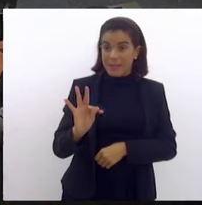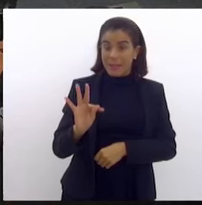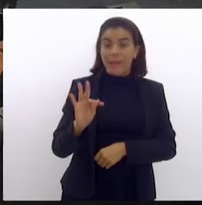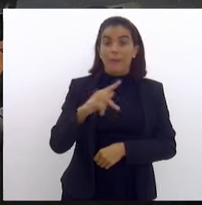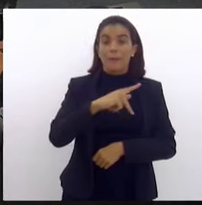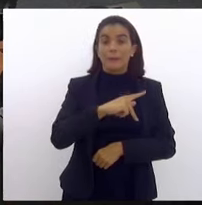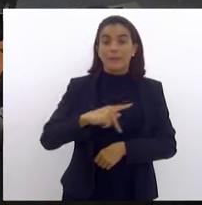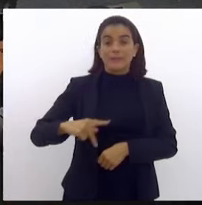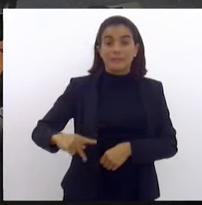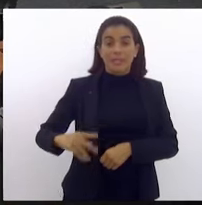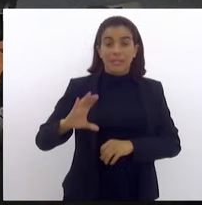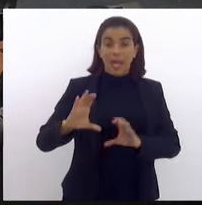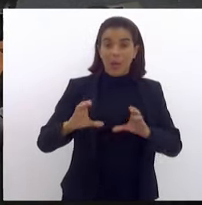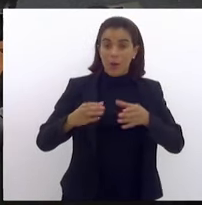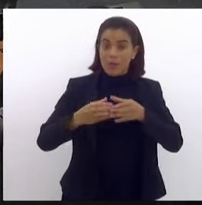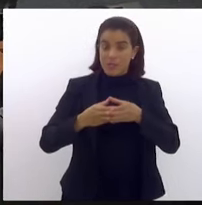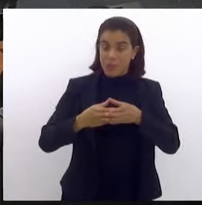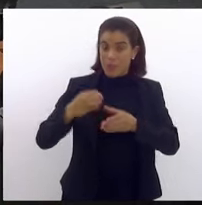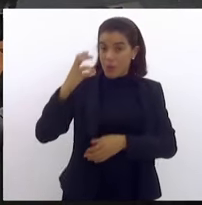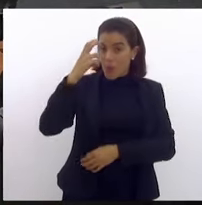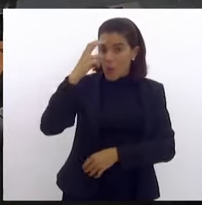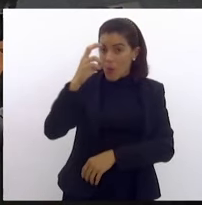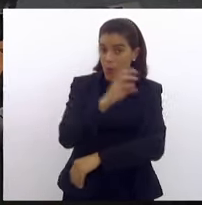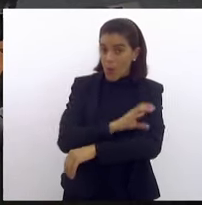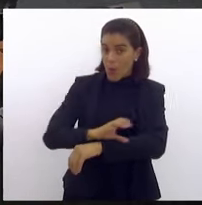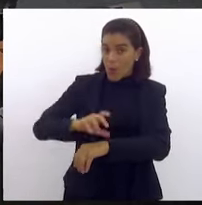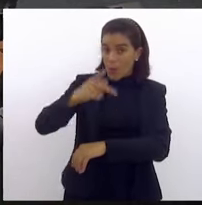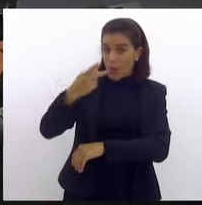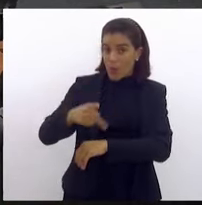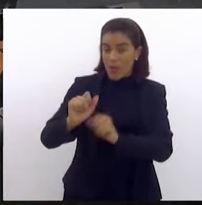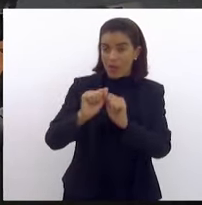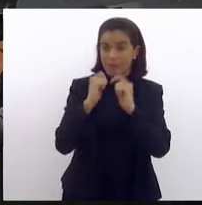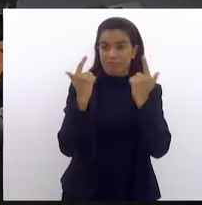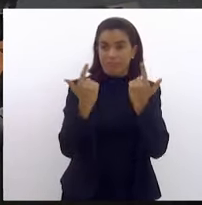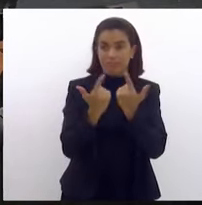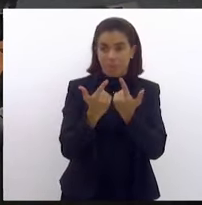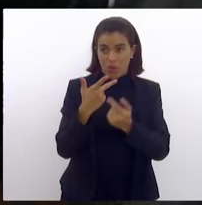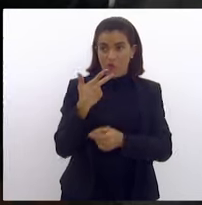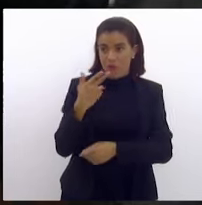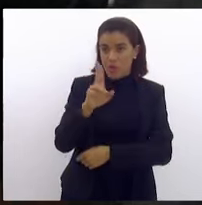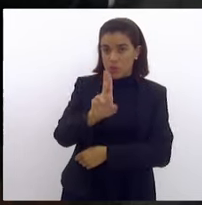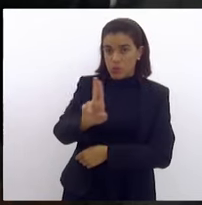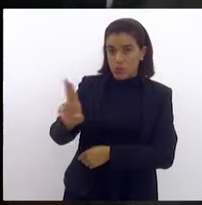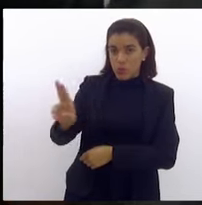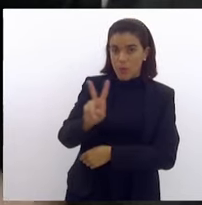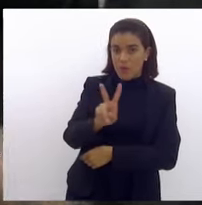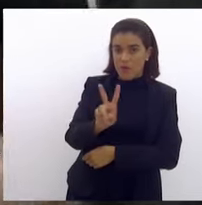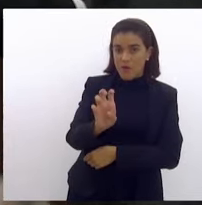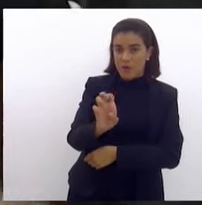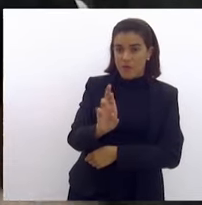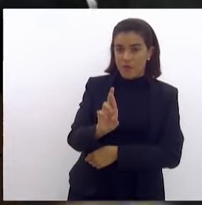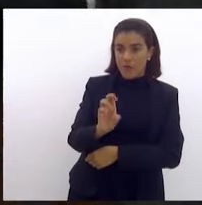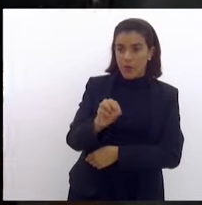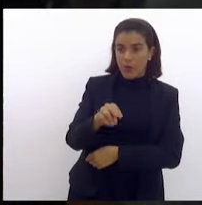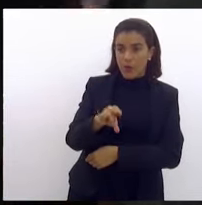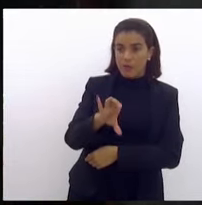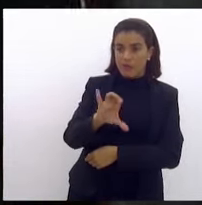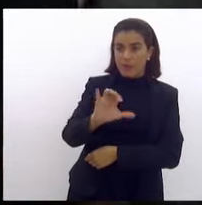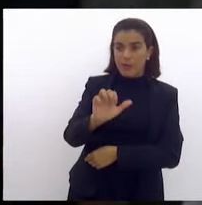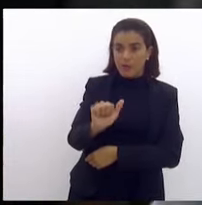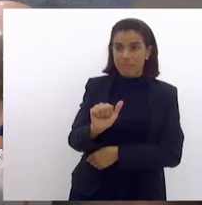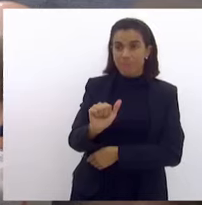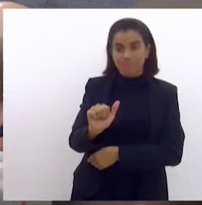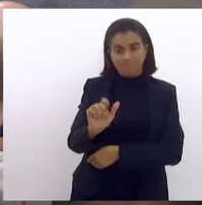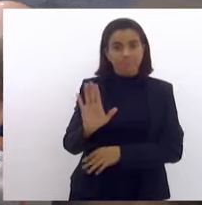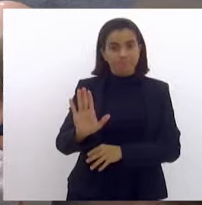presidente da Comissão de Cultura dessa casa, e aí, deputada Verônica, estou citando Vossa Excelência por lealdade e permitir que